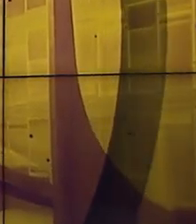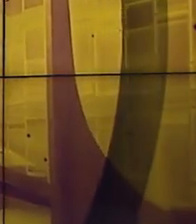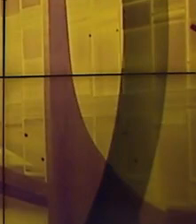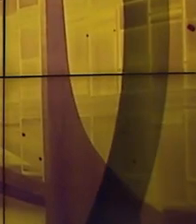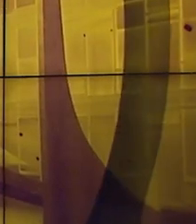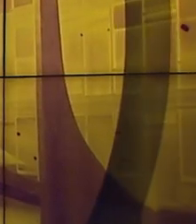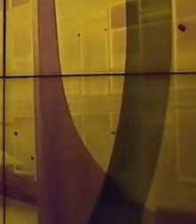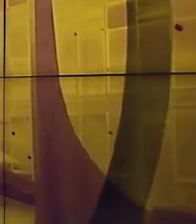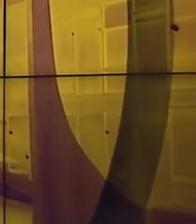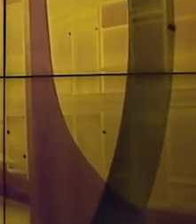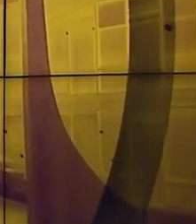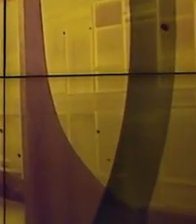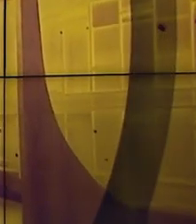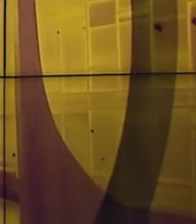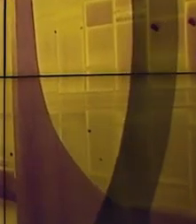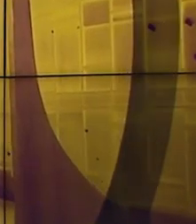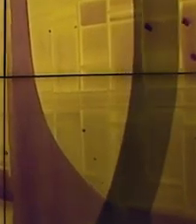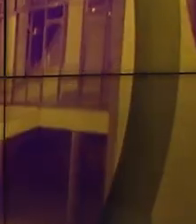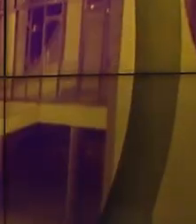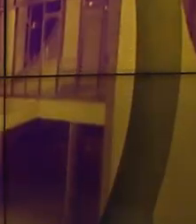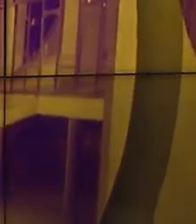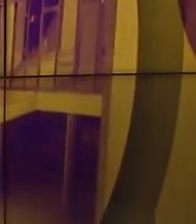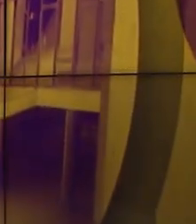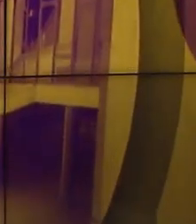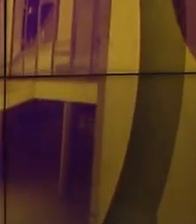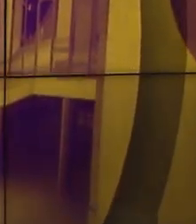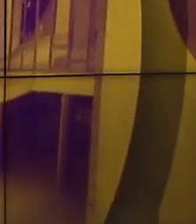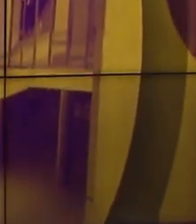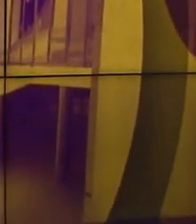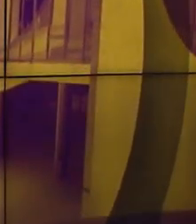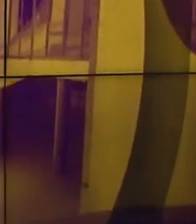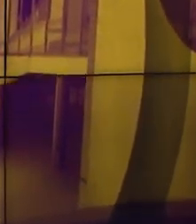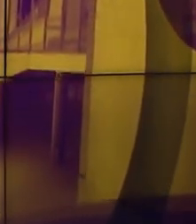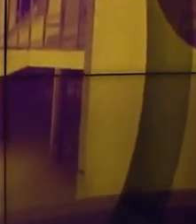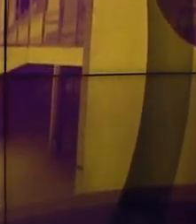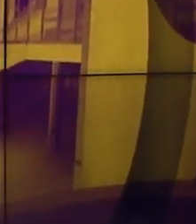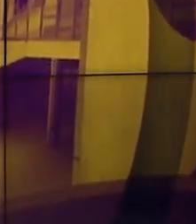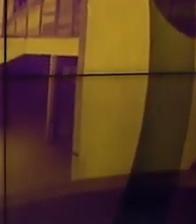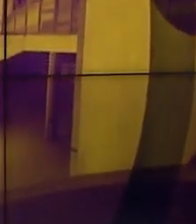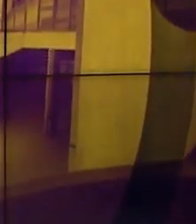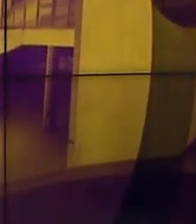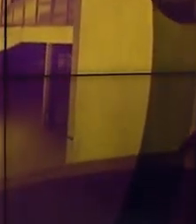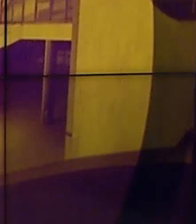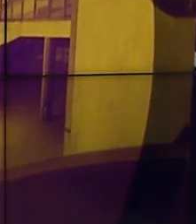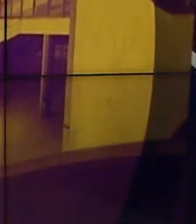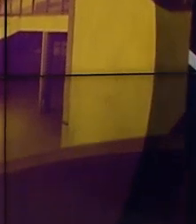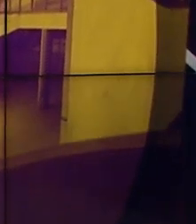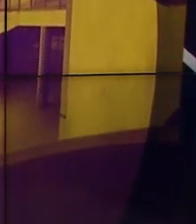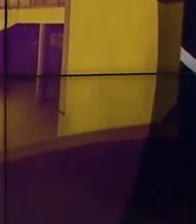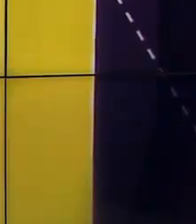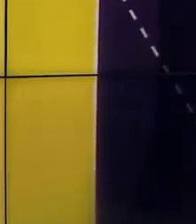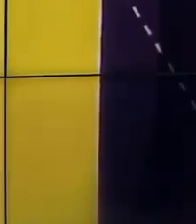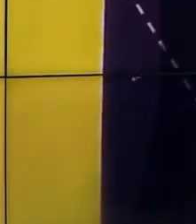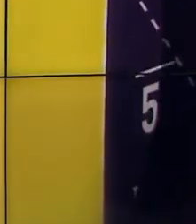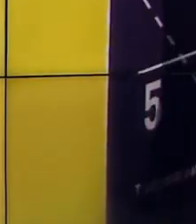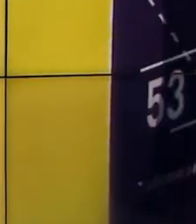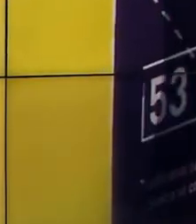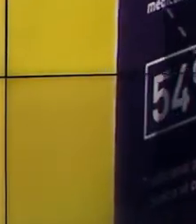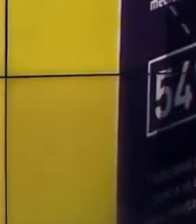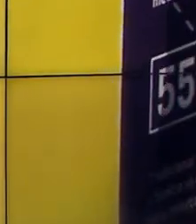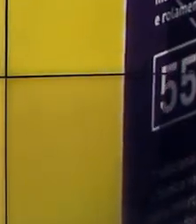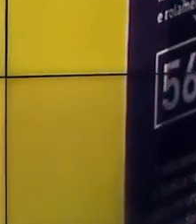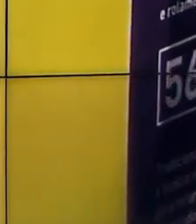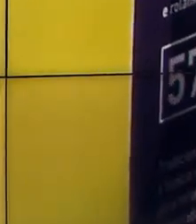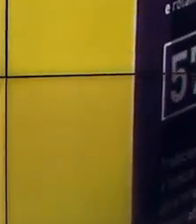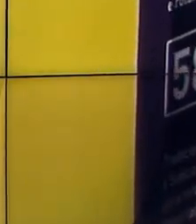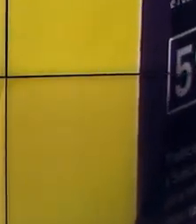mostram o compromisso do país em garantir direitos previstos na constituição federal ele lembrou que o texto completa 30